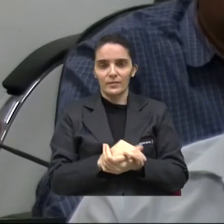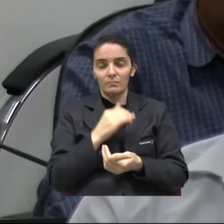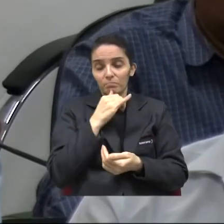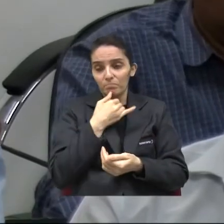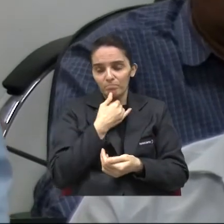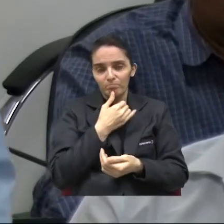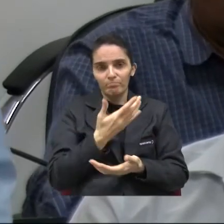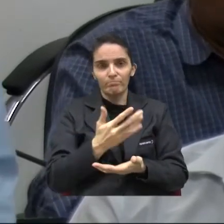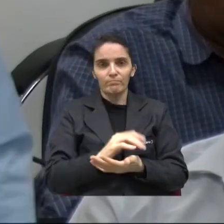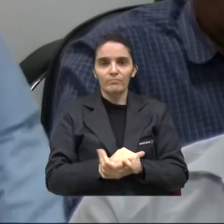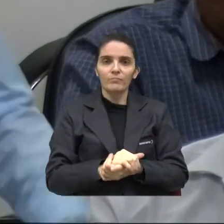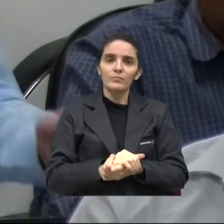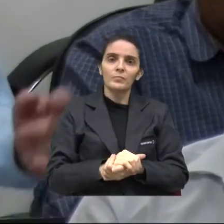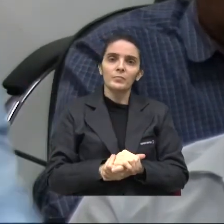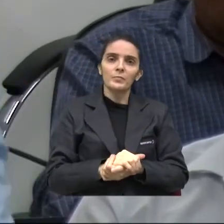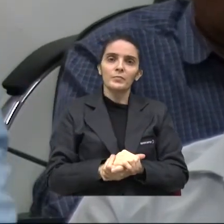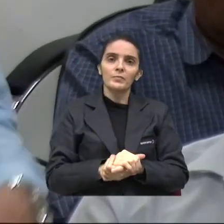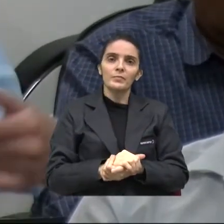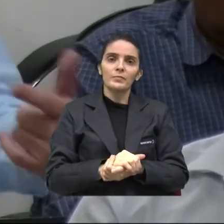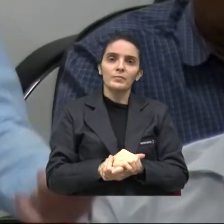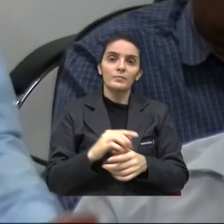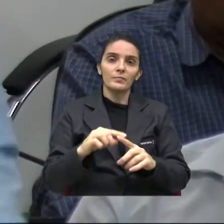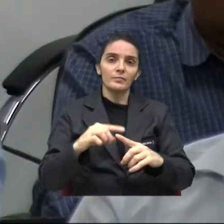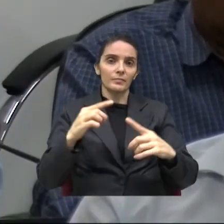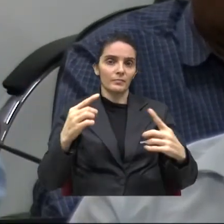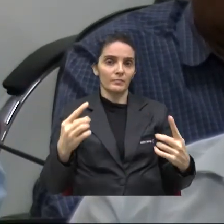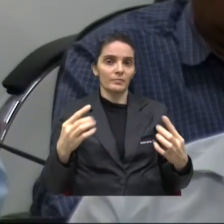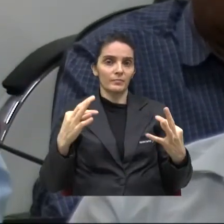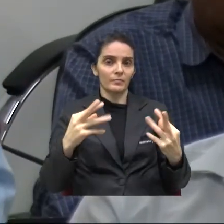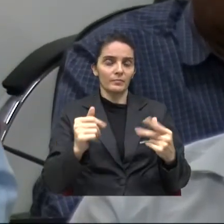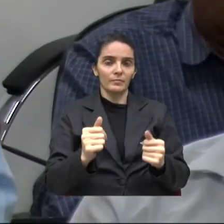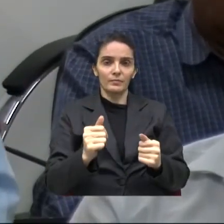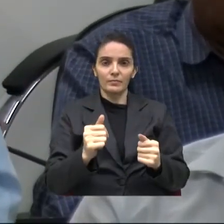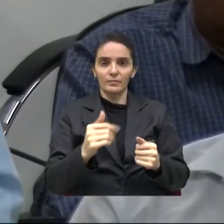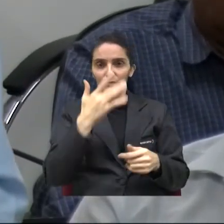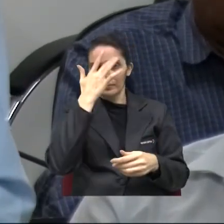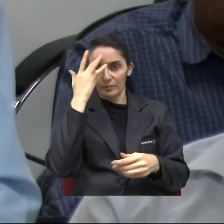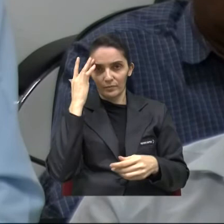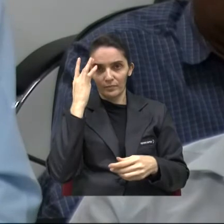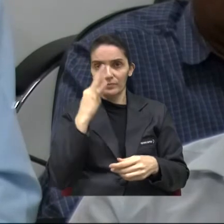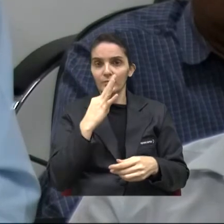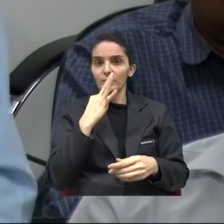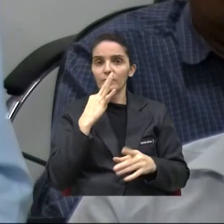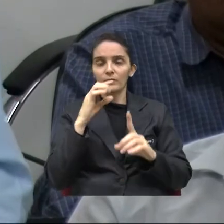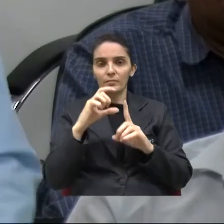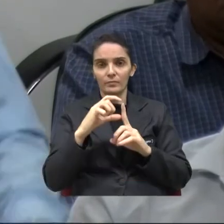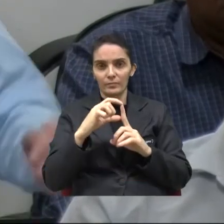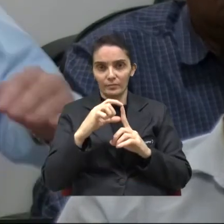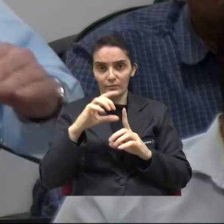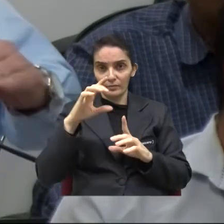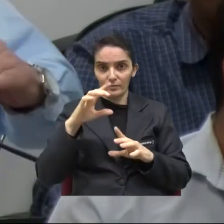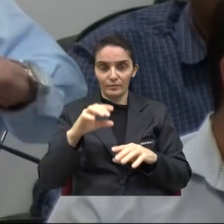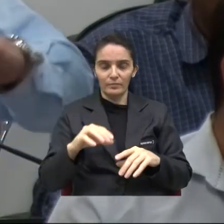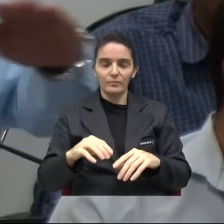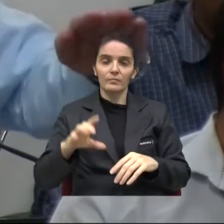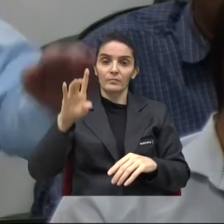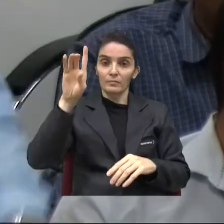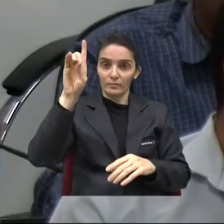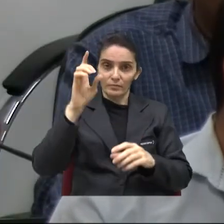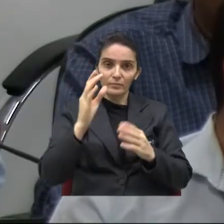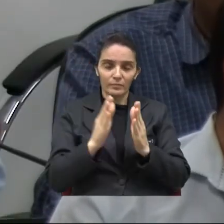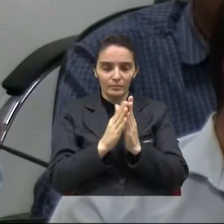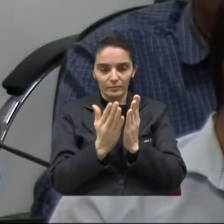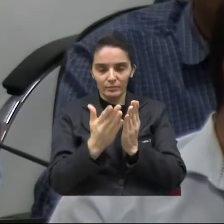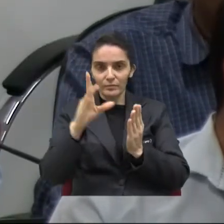separação. Mas nós que somos conhecedores da palavra de Deus, sabemos que tudo não acaba